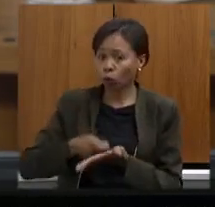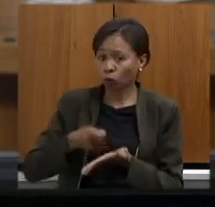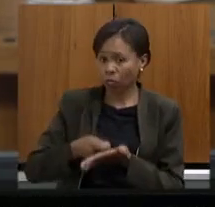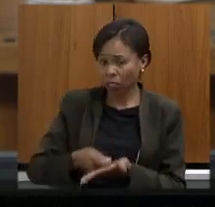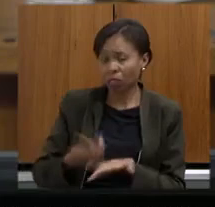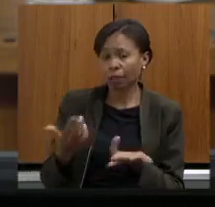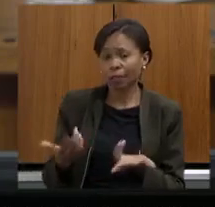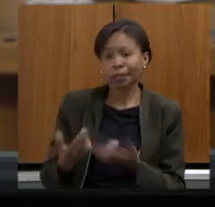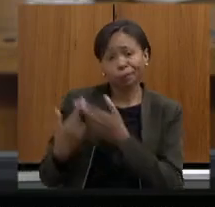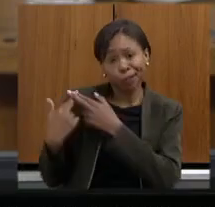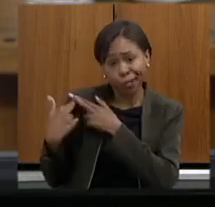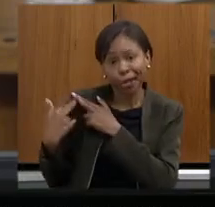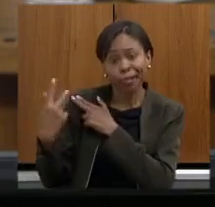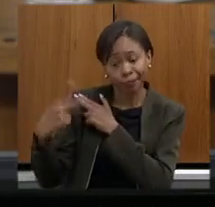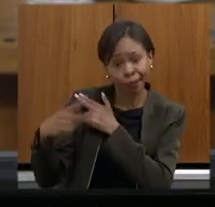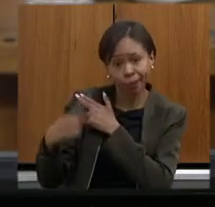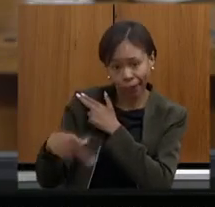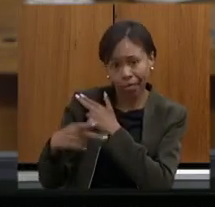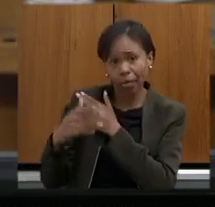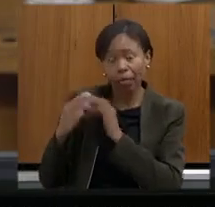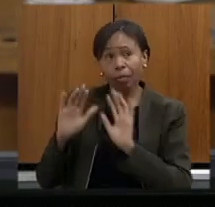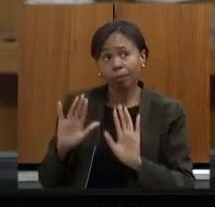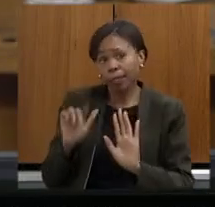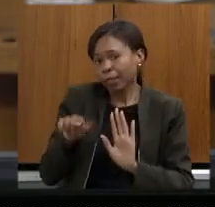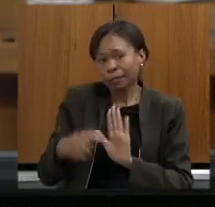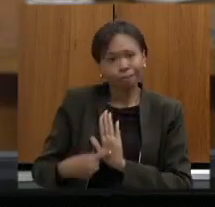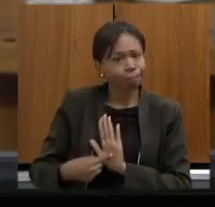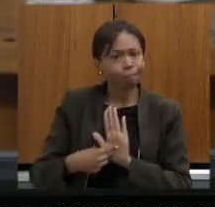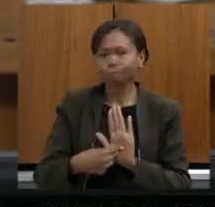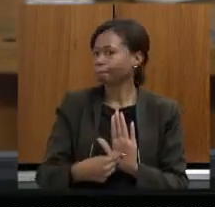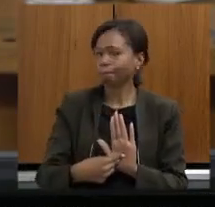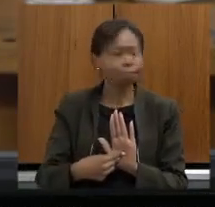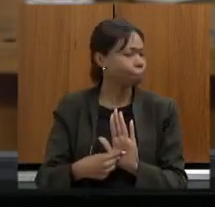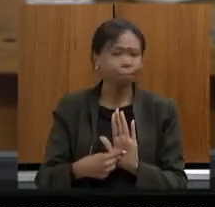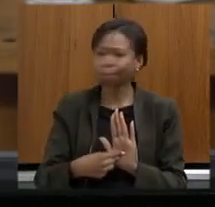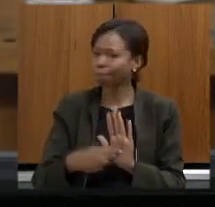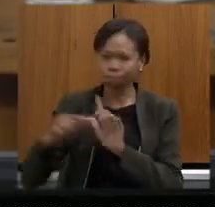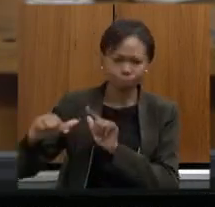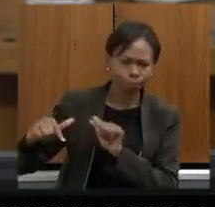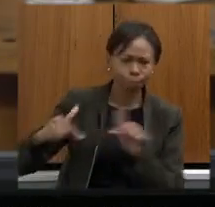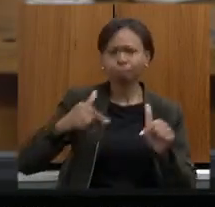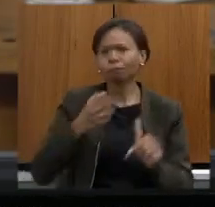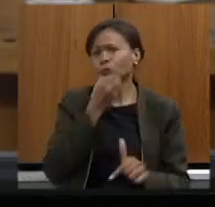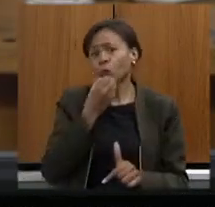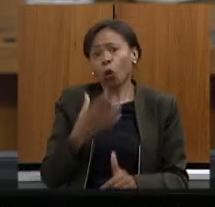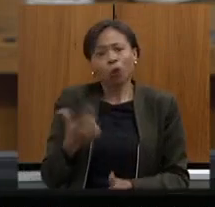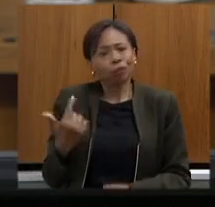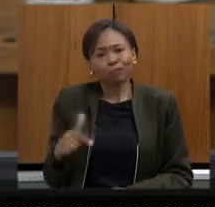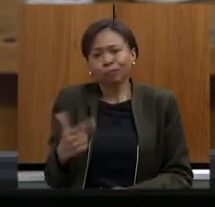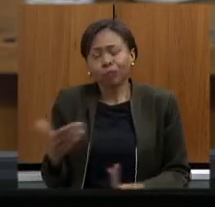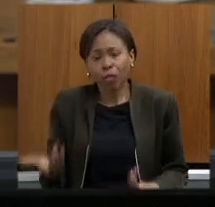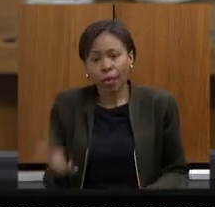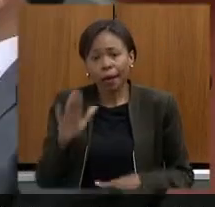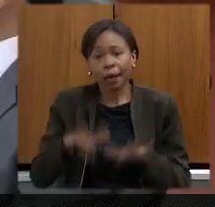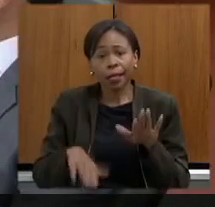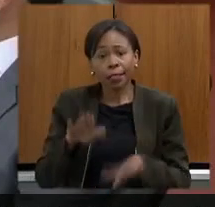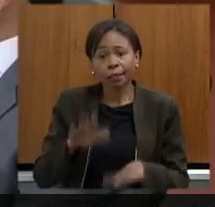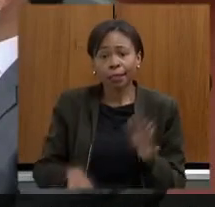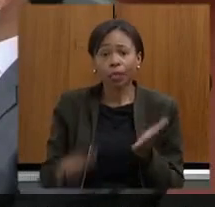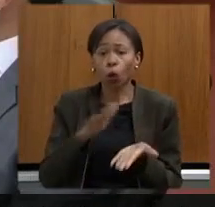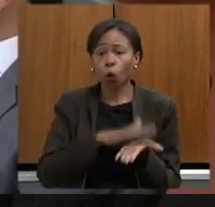de fazer dela ela não tem apresentado Um Bom desempenho né os custos algumas vezes